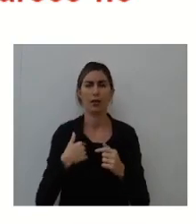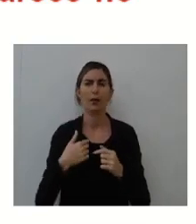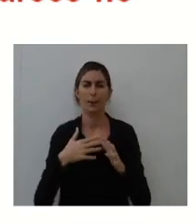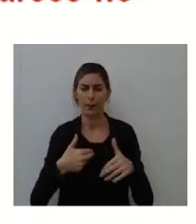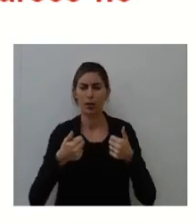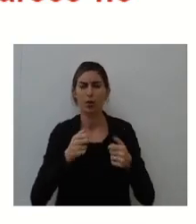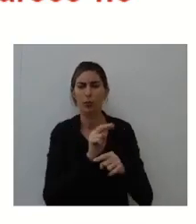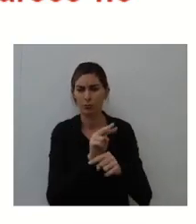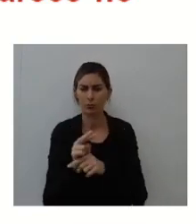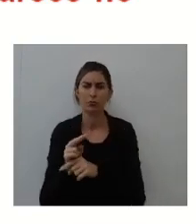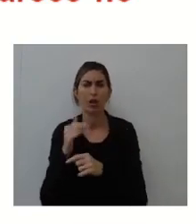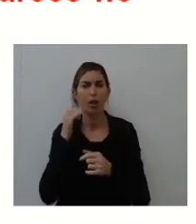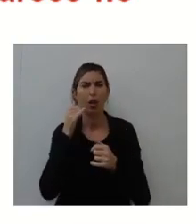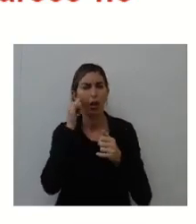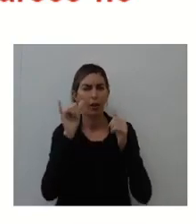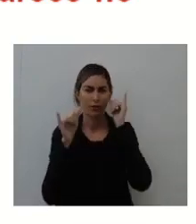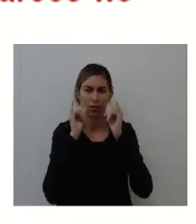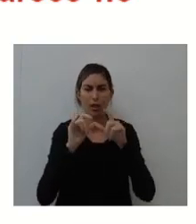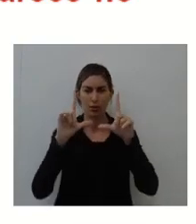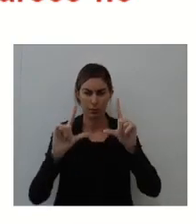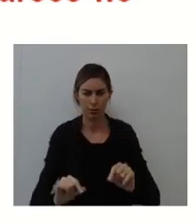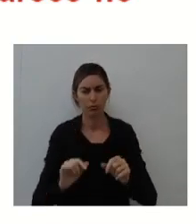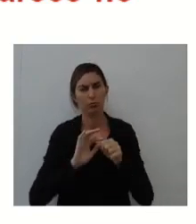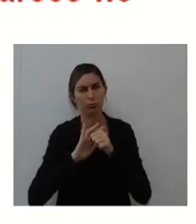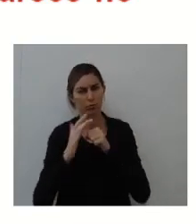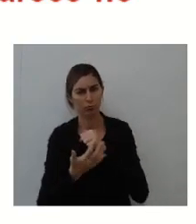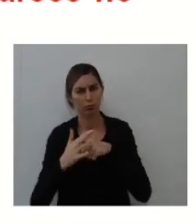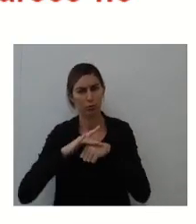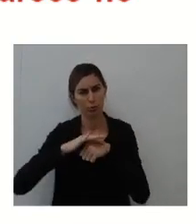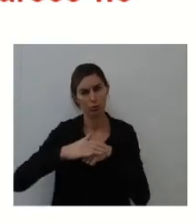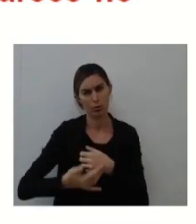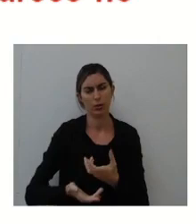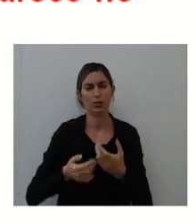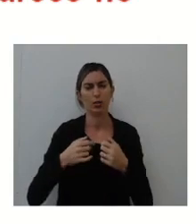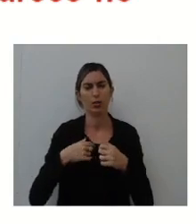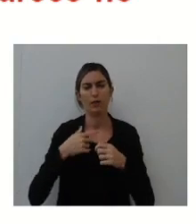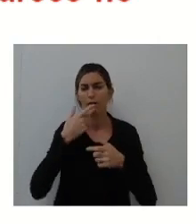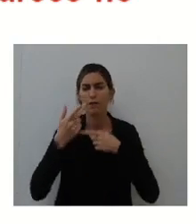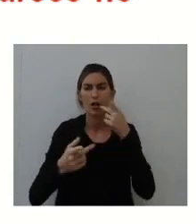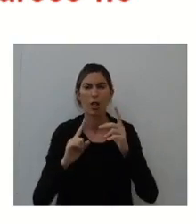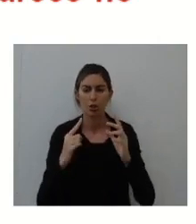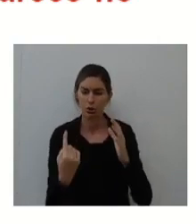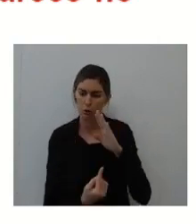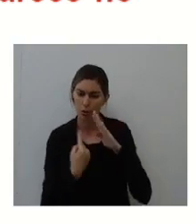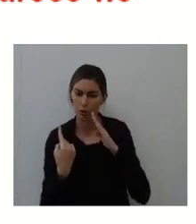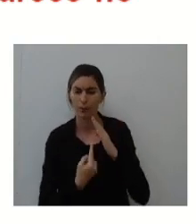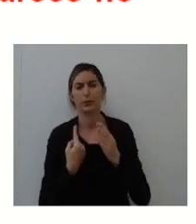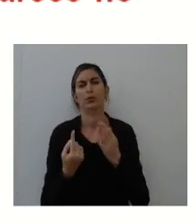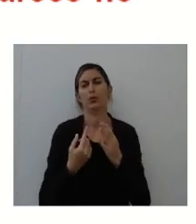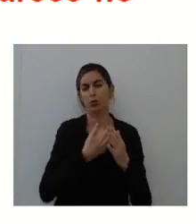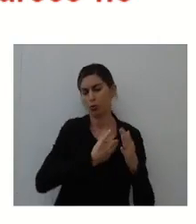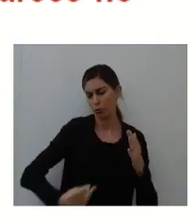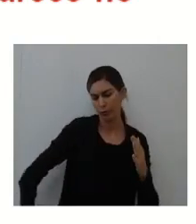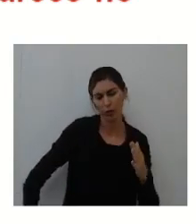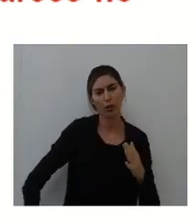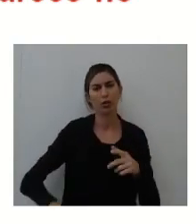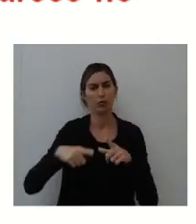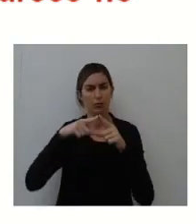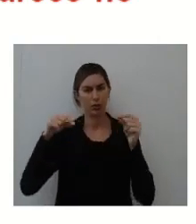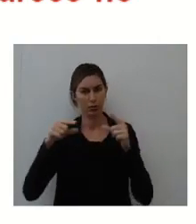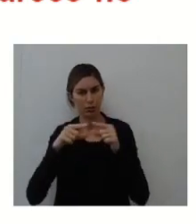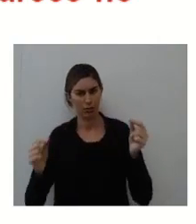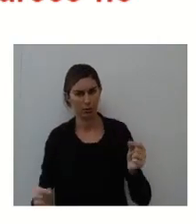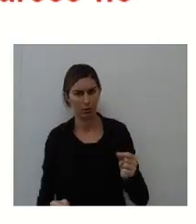eficaz de prevenir a doença. Do que é que ele fala principalmente? Das medidas de isolamento que foram adotadas pelo governador de